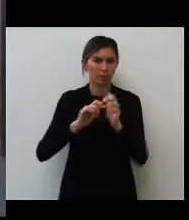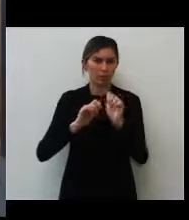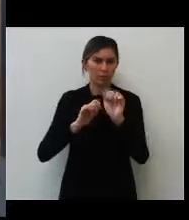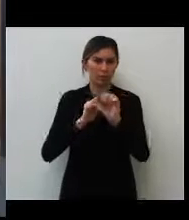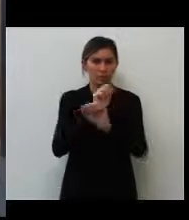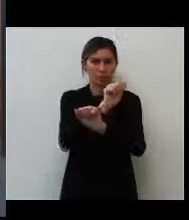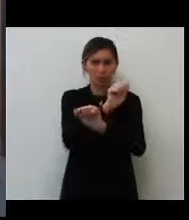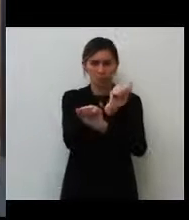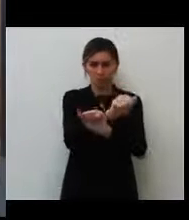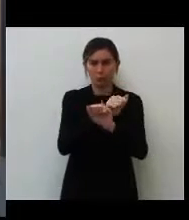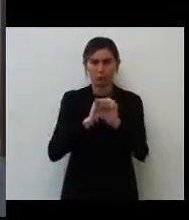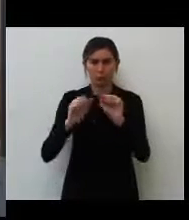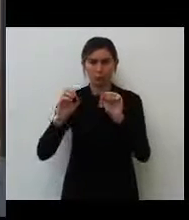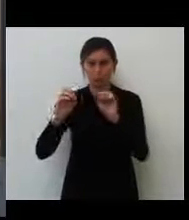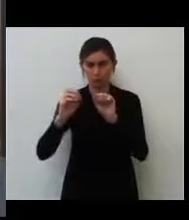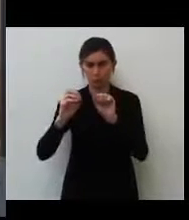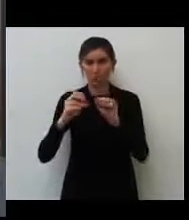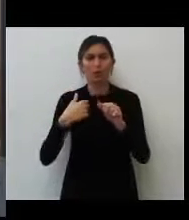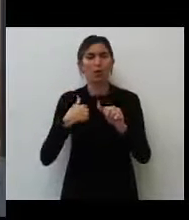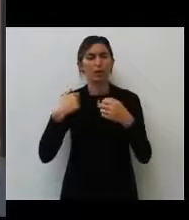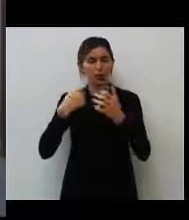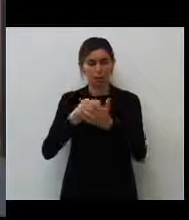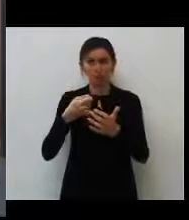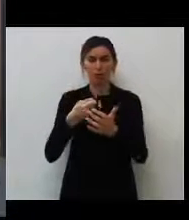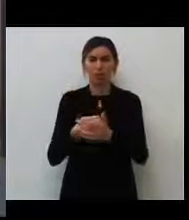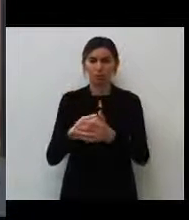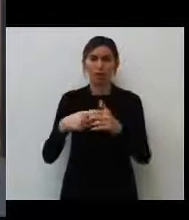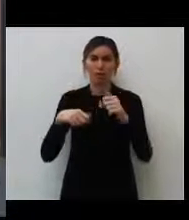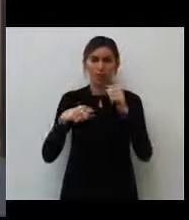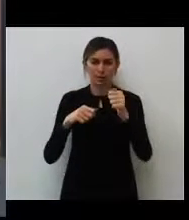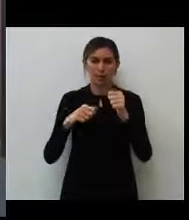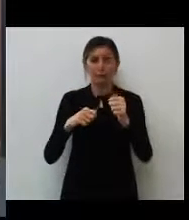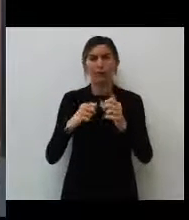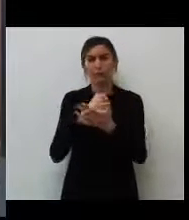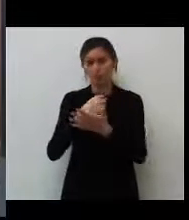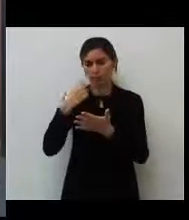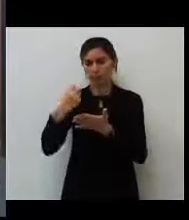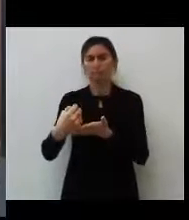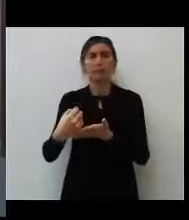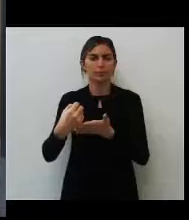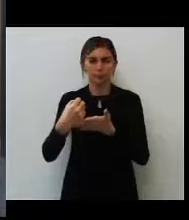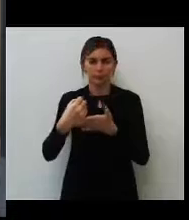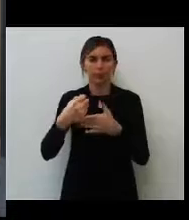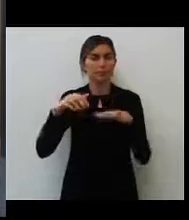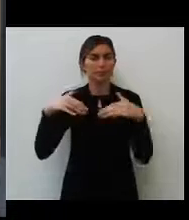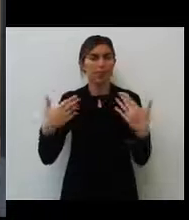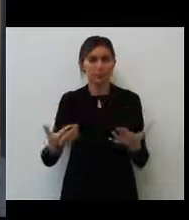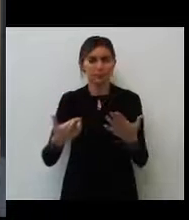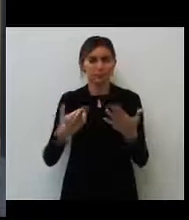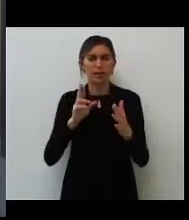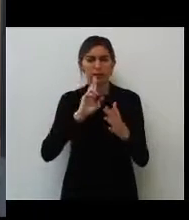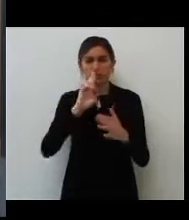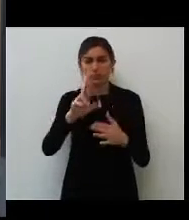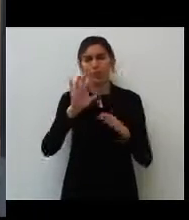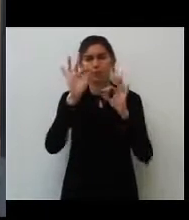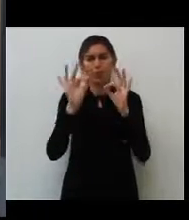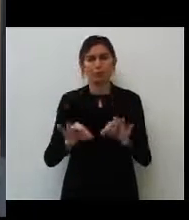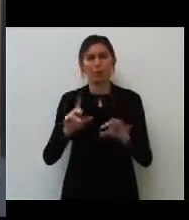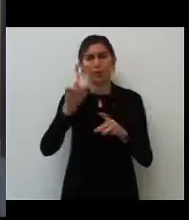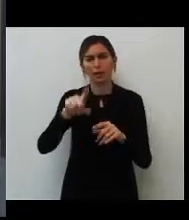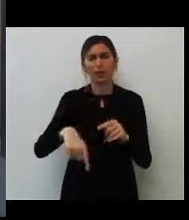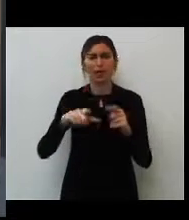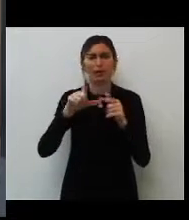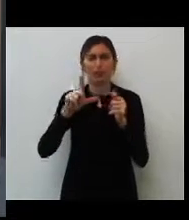determinante tudo bem mas ali é necessária a documentação então a resposta certa